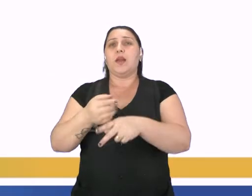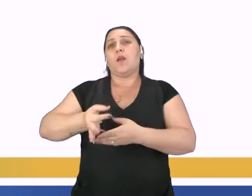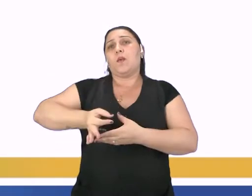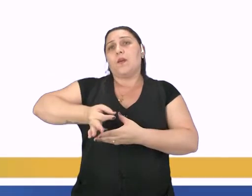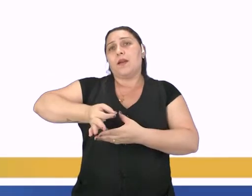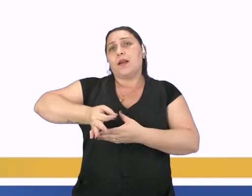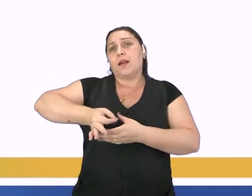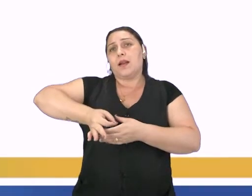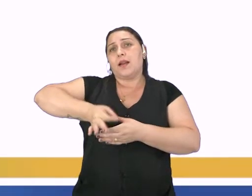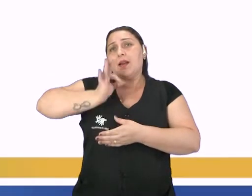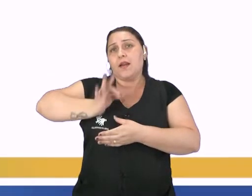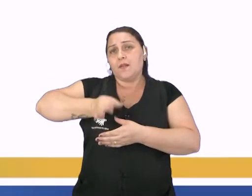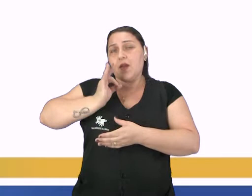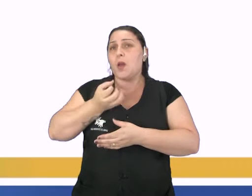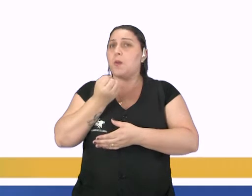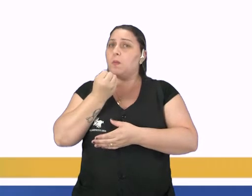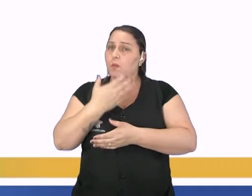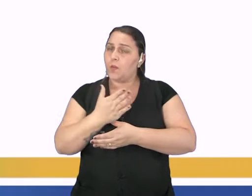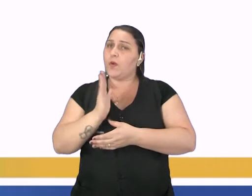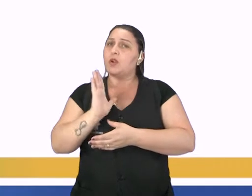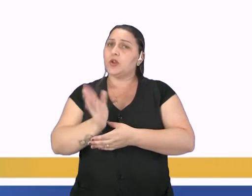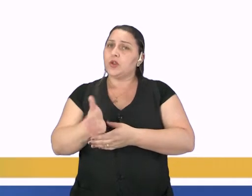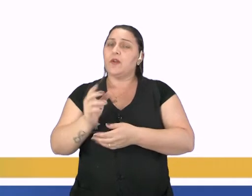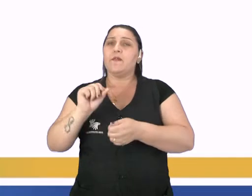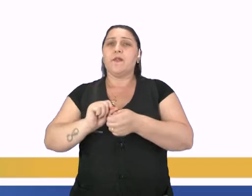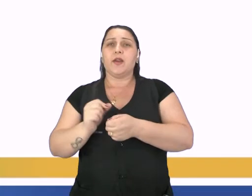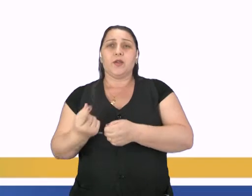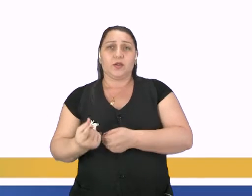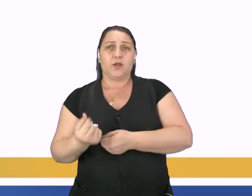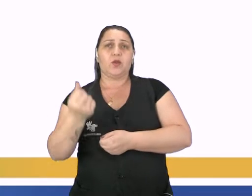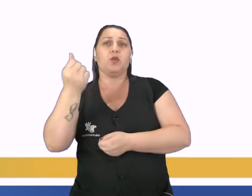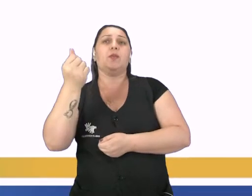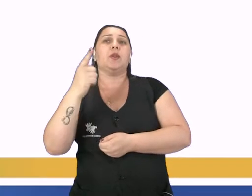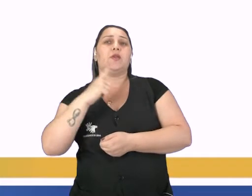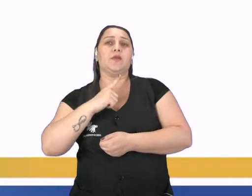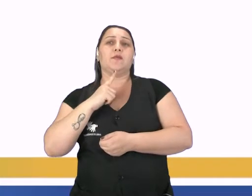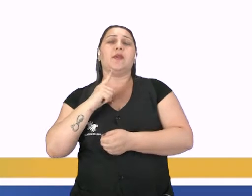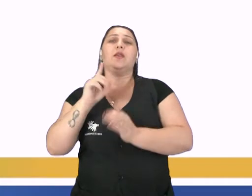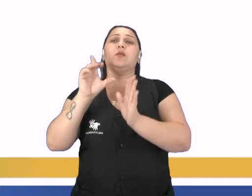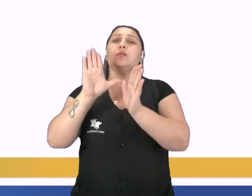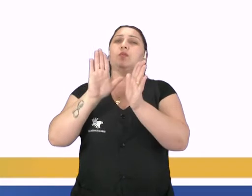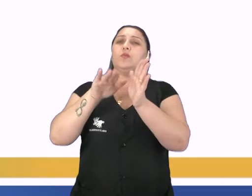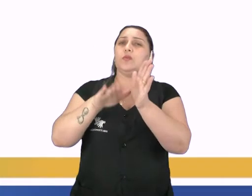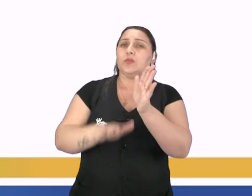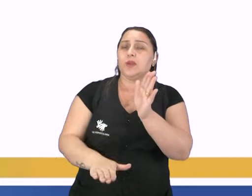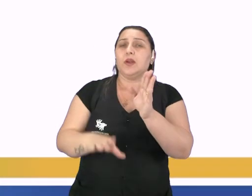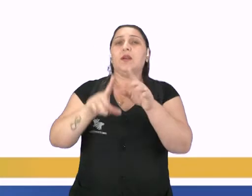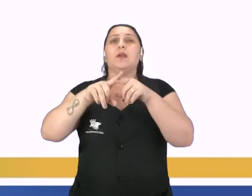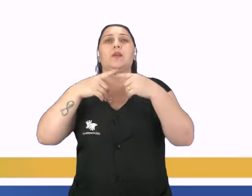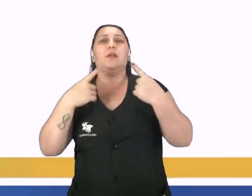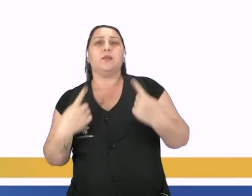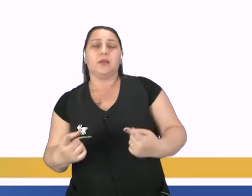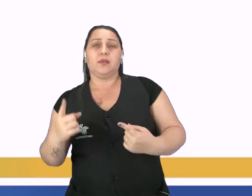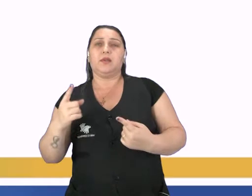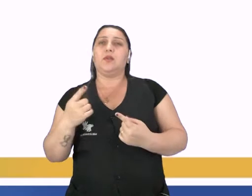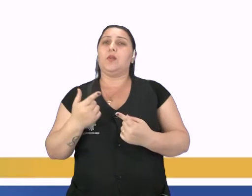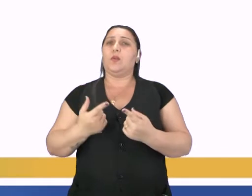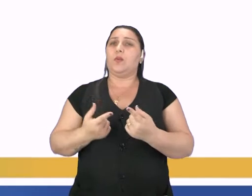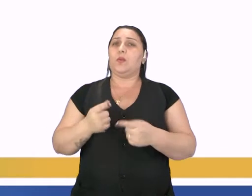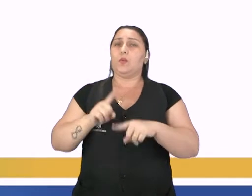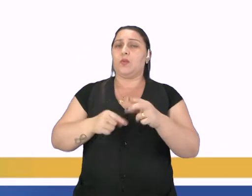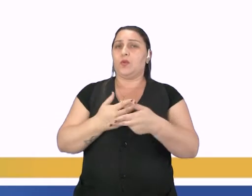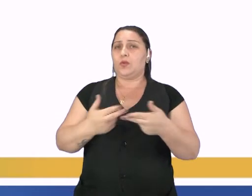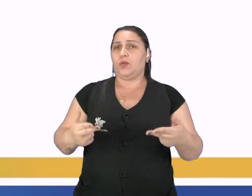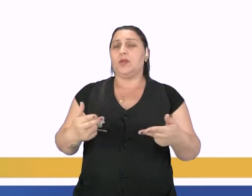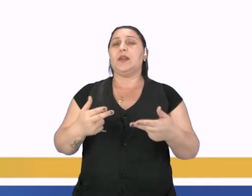e as boas colheitas já tinham feito que o preço do produto tivesse uma queda. Além do mais, como não era um produto de